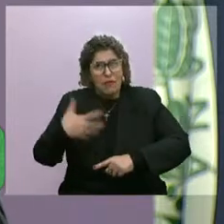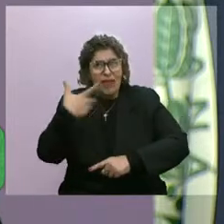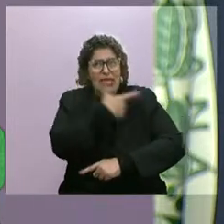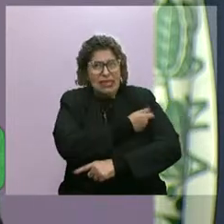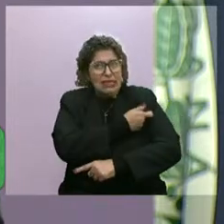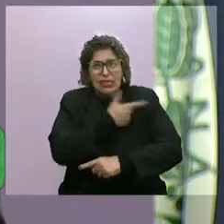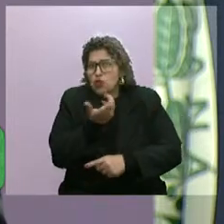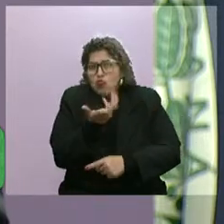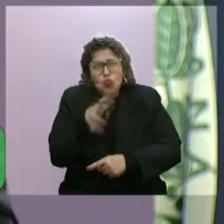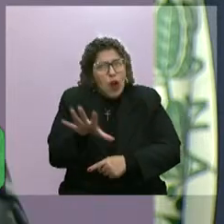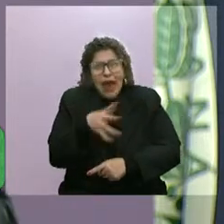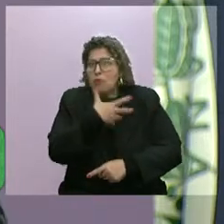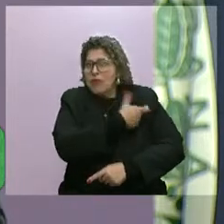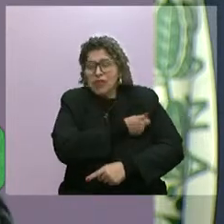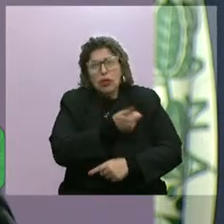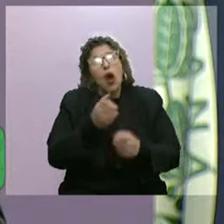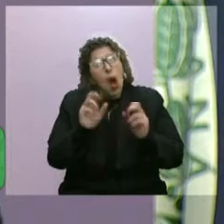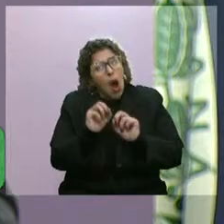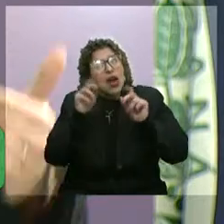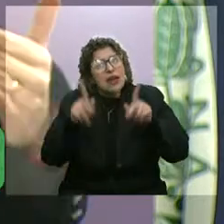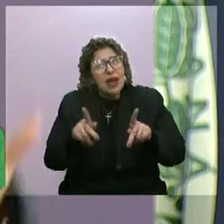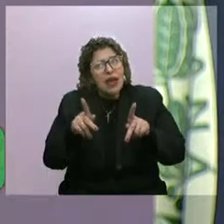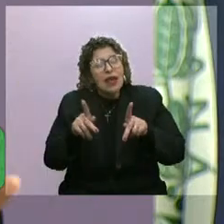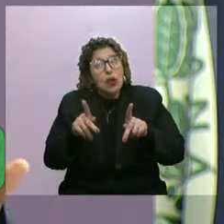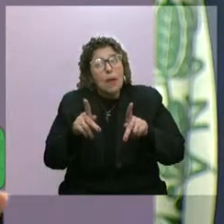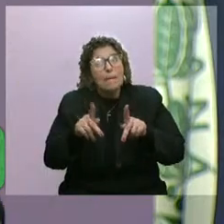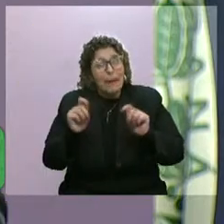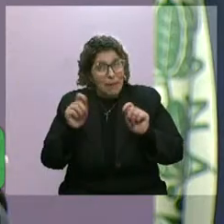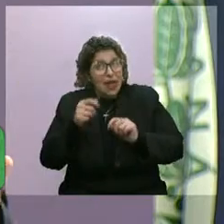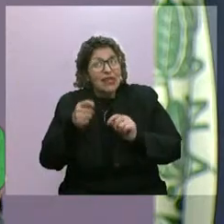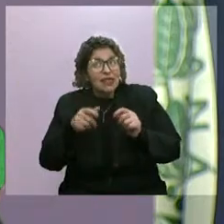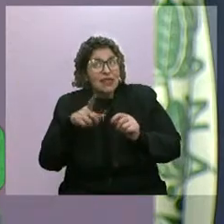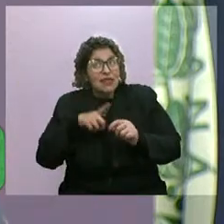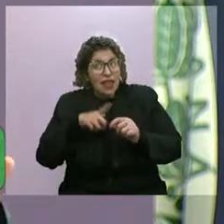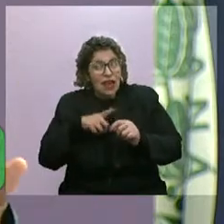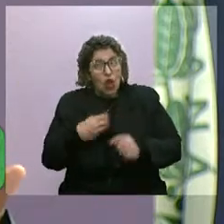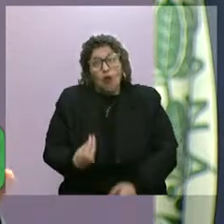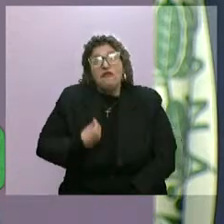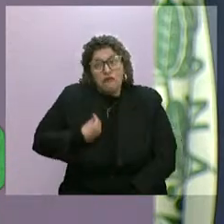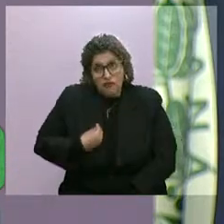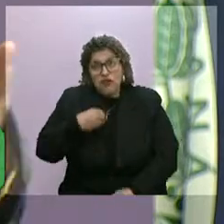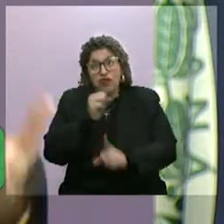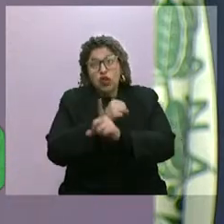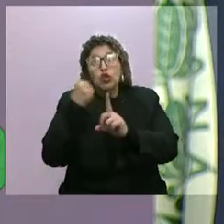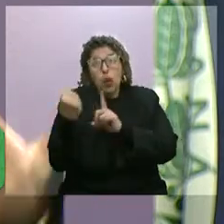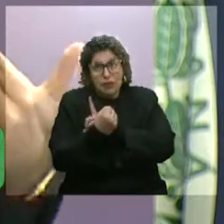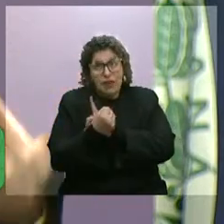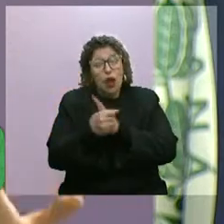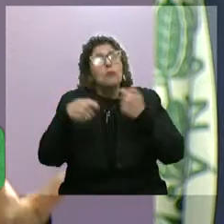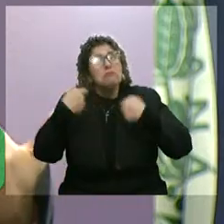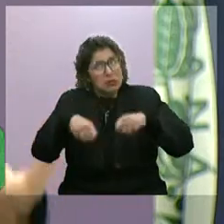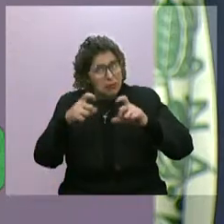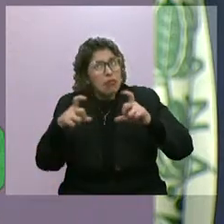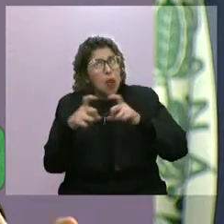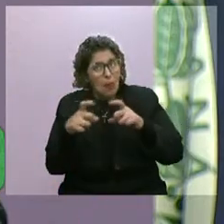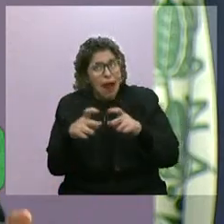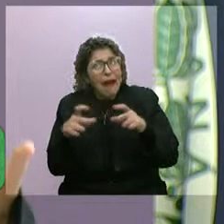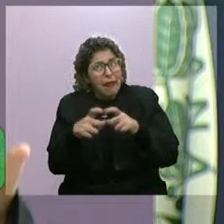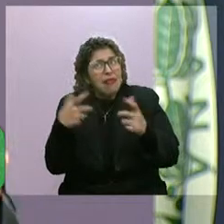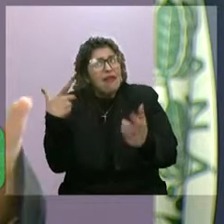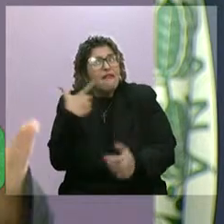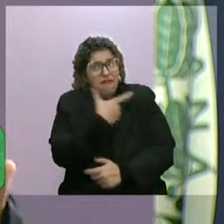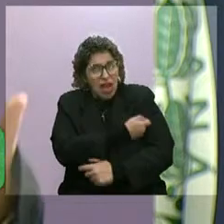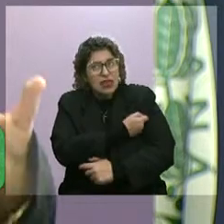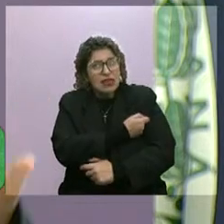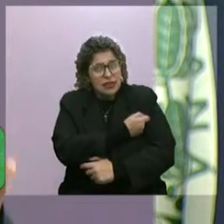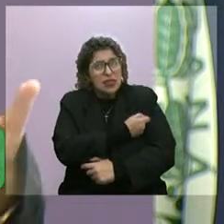obrigatória. Quem não quer se vacinar, não se vacine. Mas, para esta pessoa ter um convívio social, ela precisa ter uma carteira de vacinação, ela